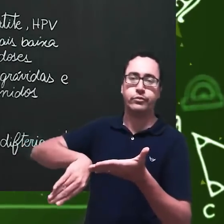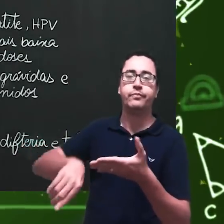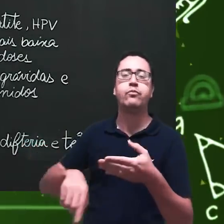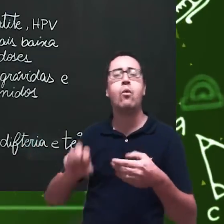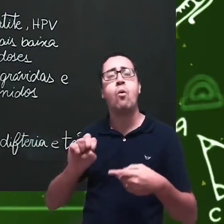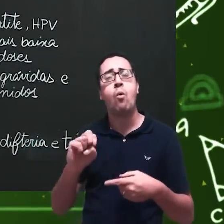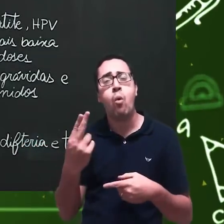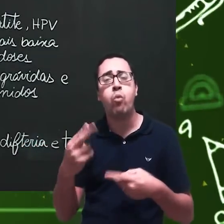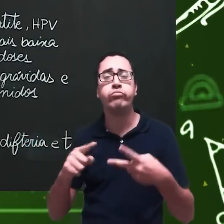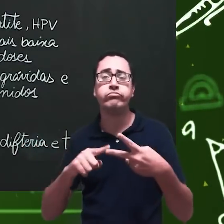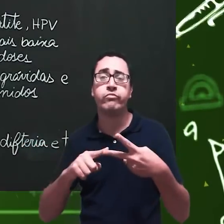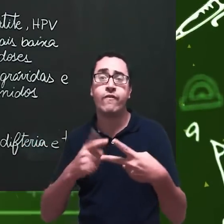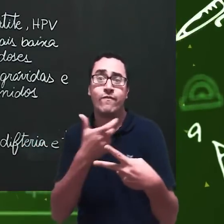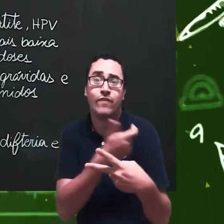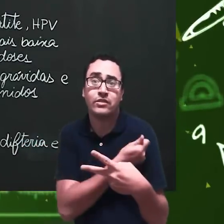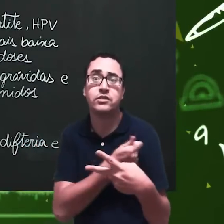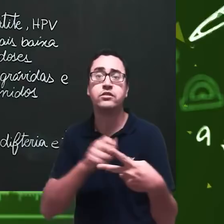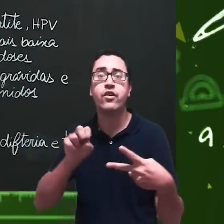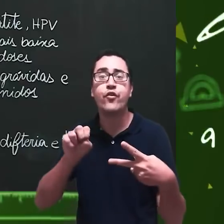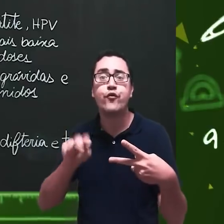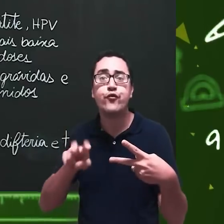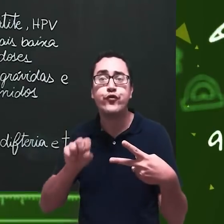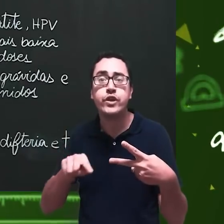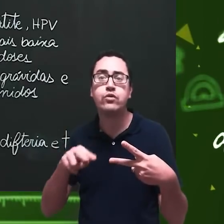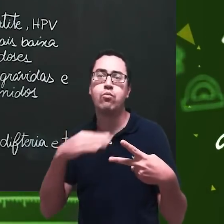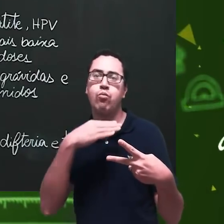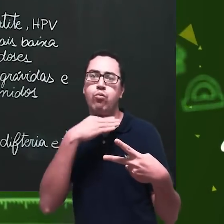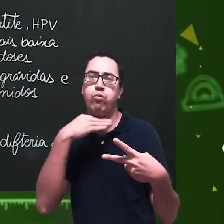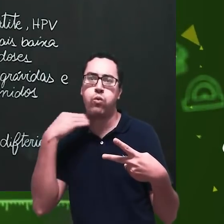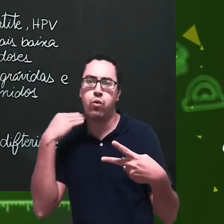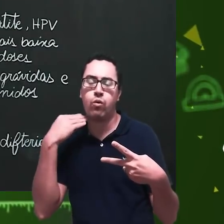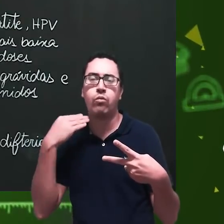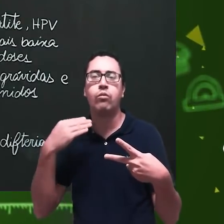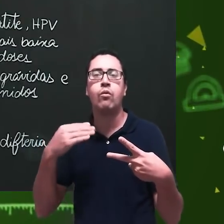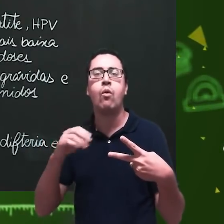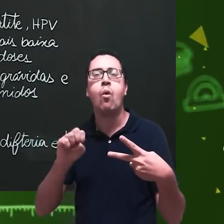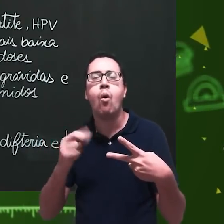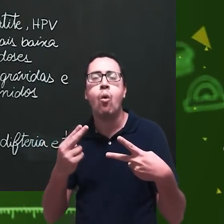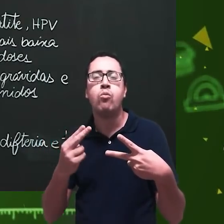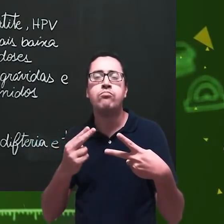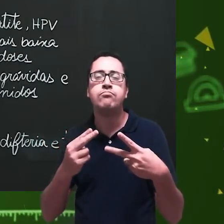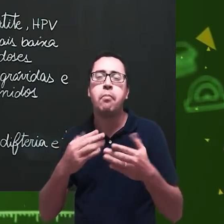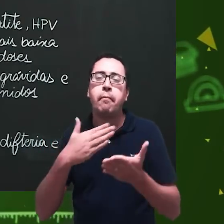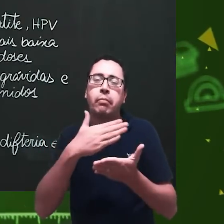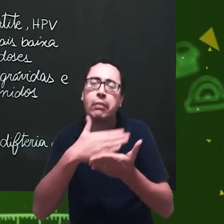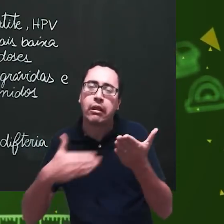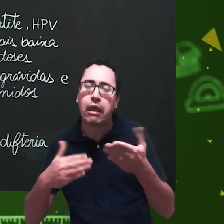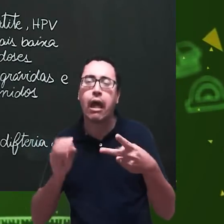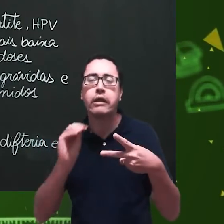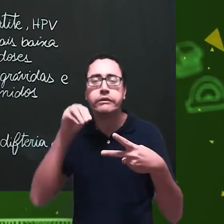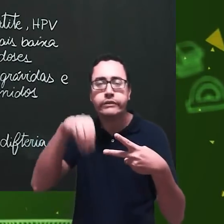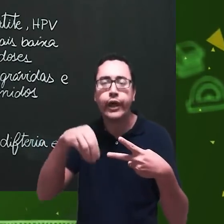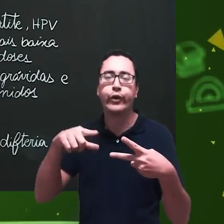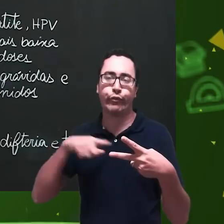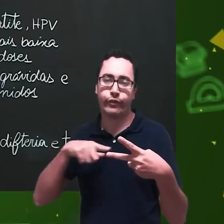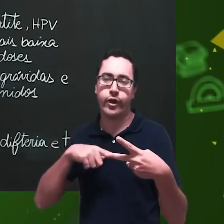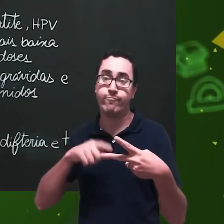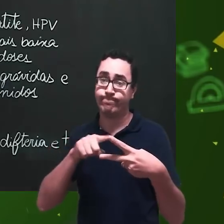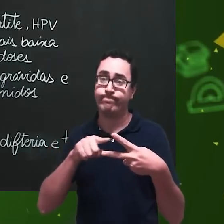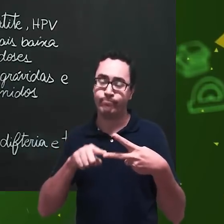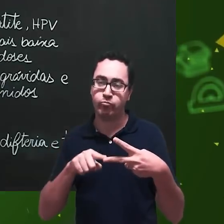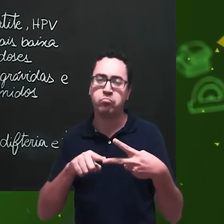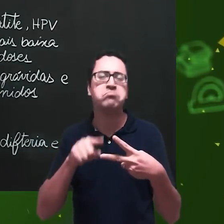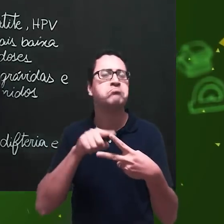de um vírus morto, ou um vírus inativado, ou às vezes até parte desse vírus, que vai ser inoculado aí no nosso corpo.